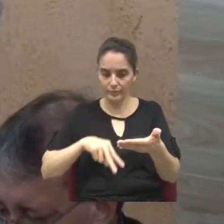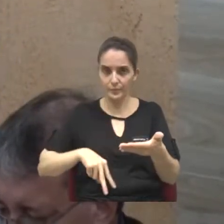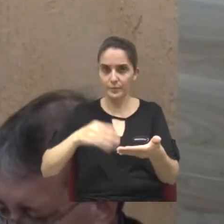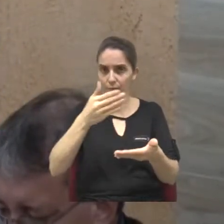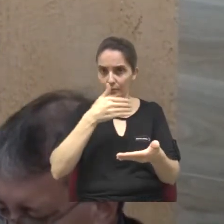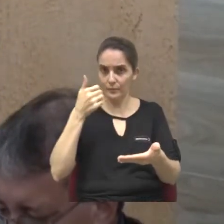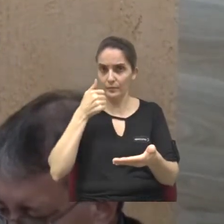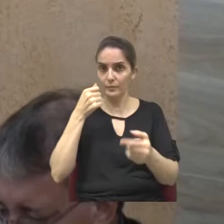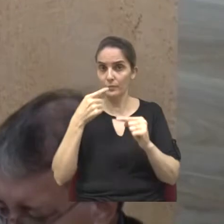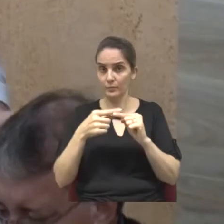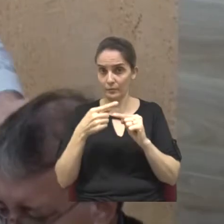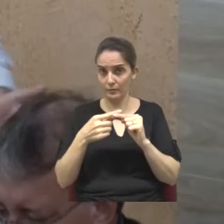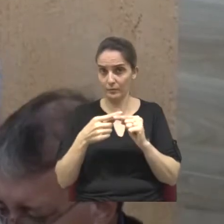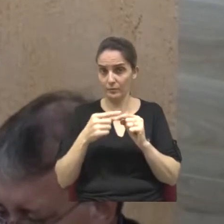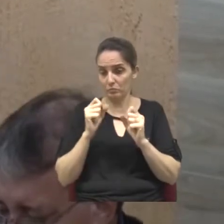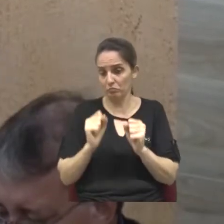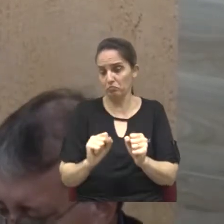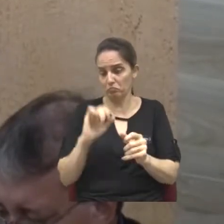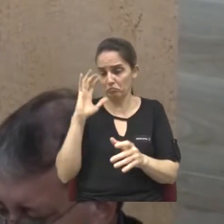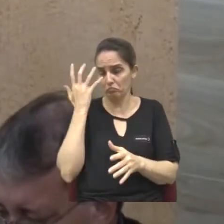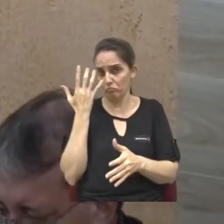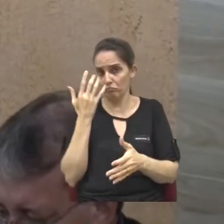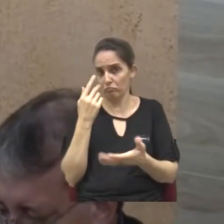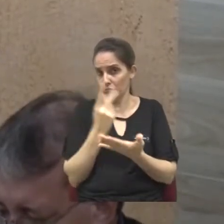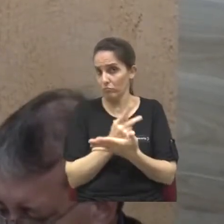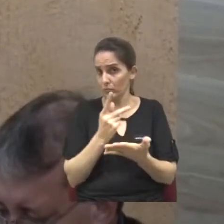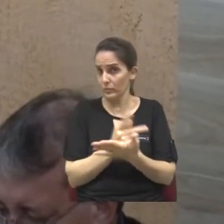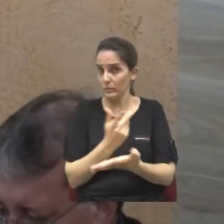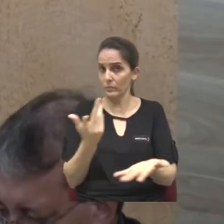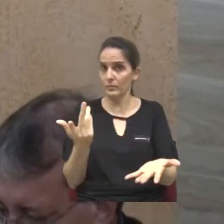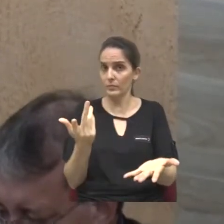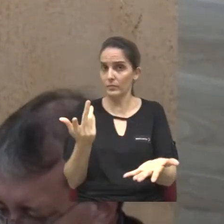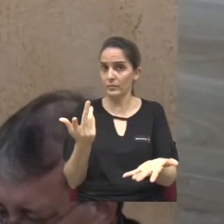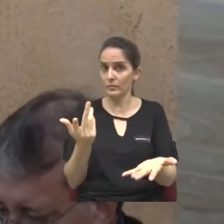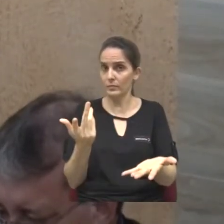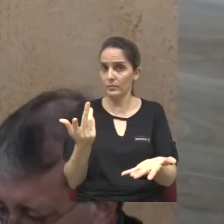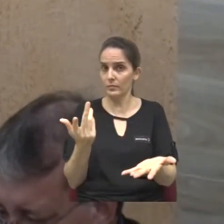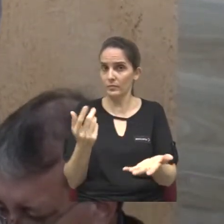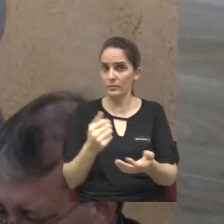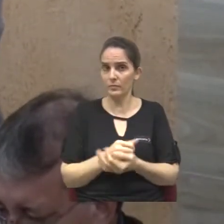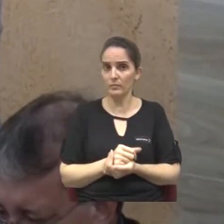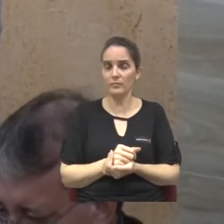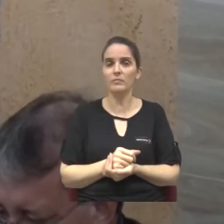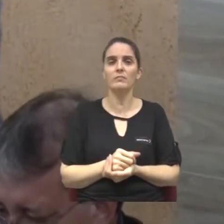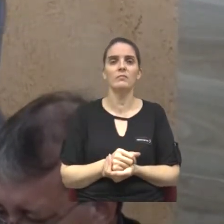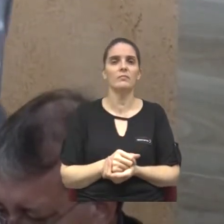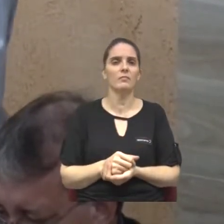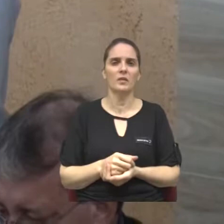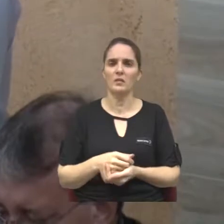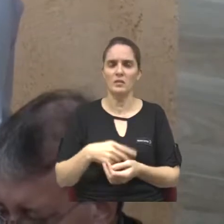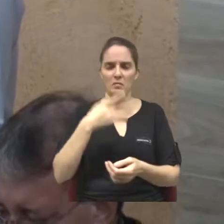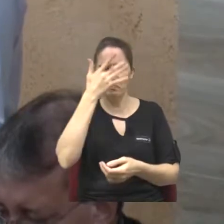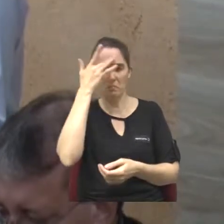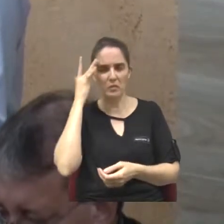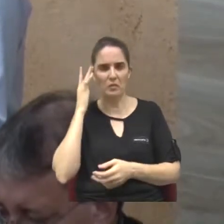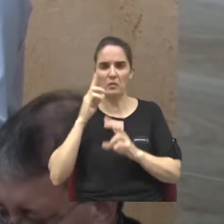porque poderia haver falhas. Fui achocalhado, fui vaiado,